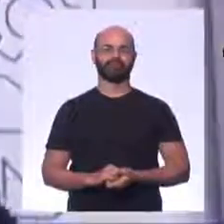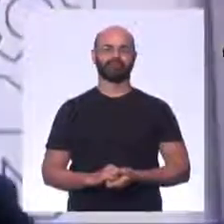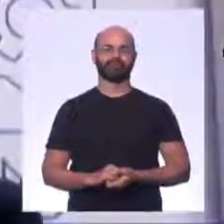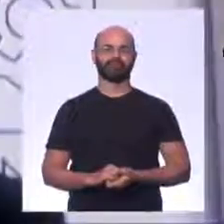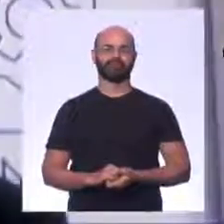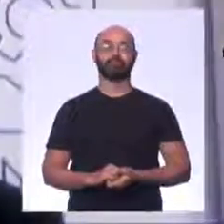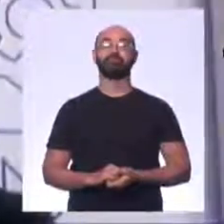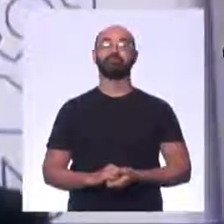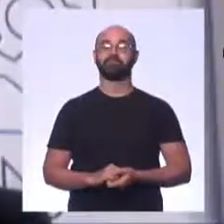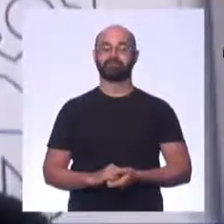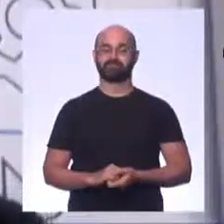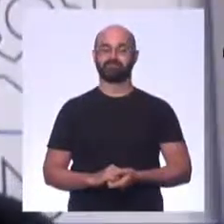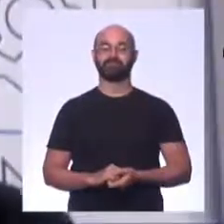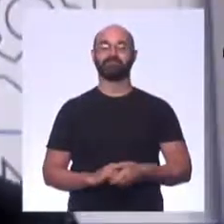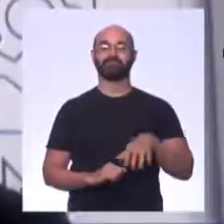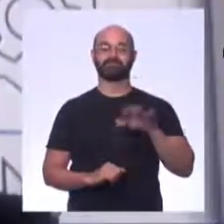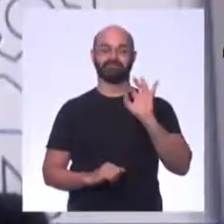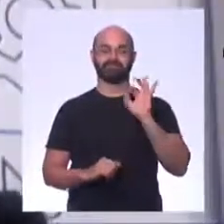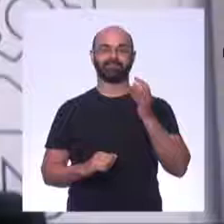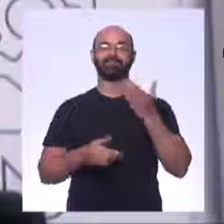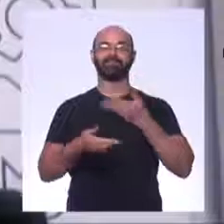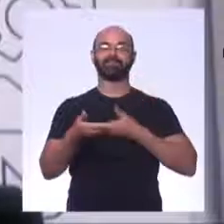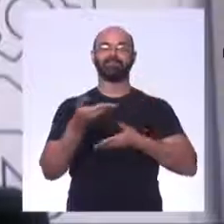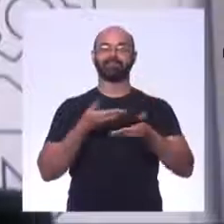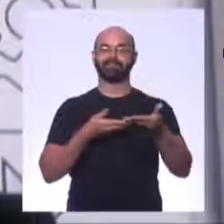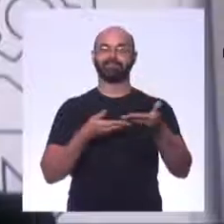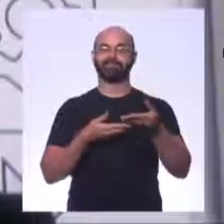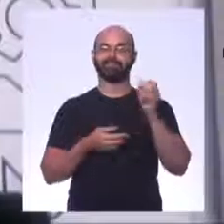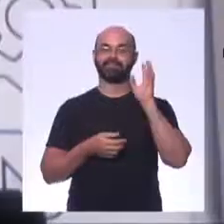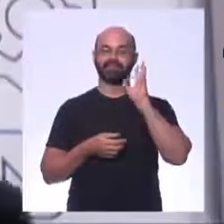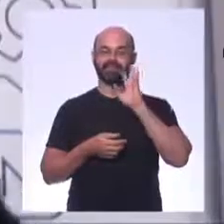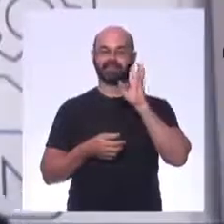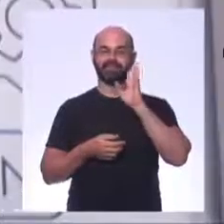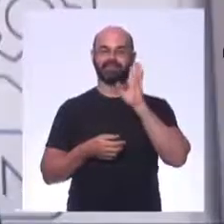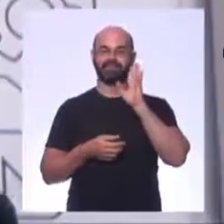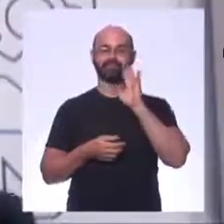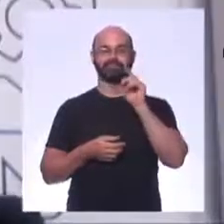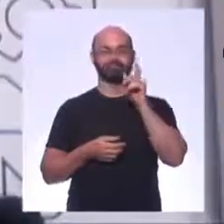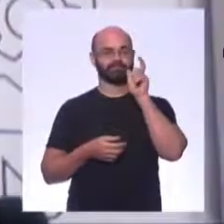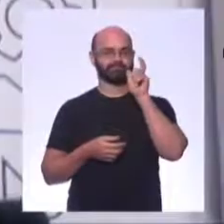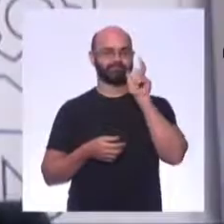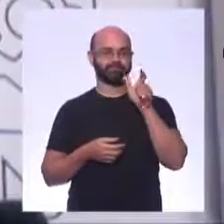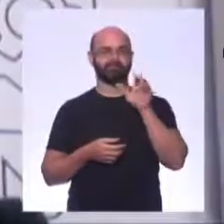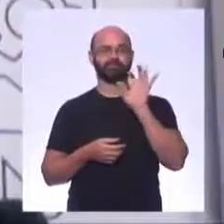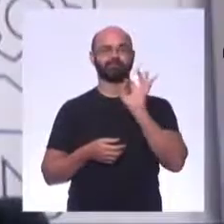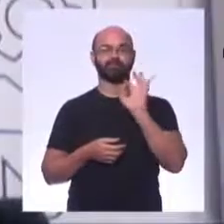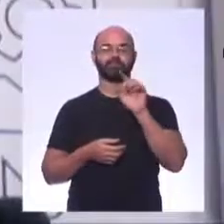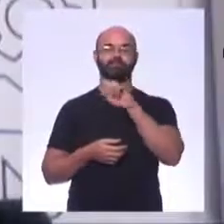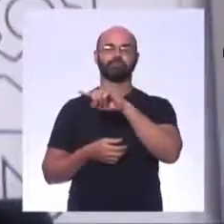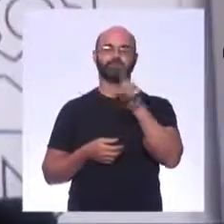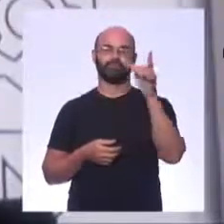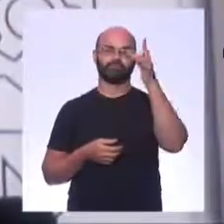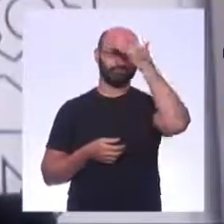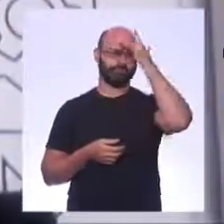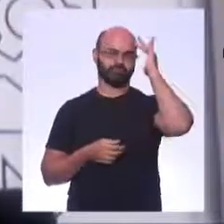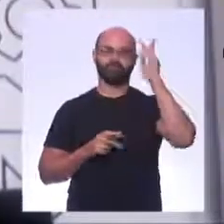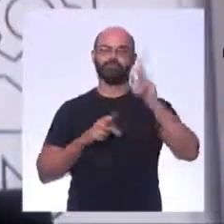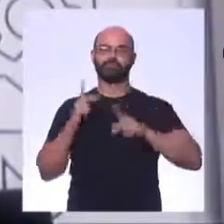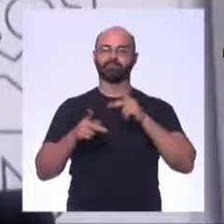Estou gostando de ver a interação, né? Acho bastante interessante a participação do